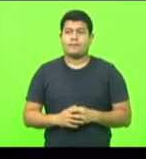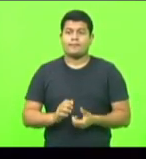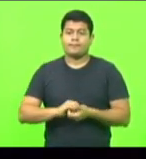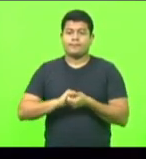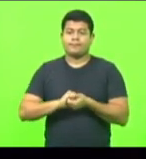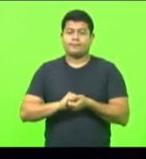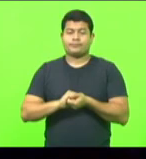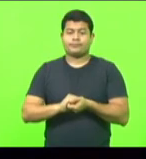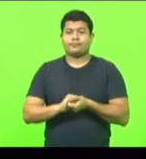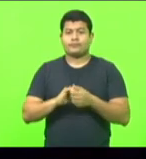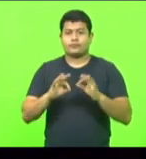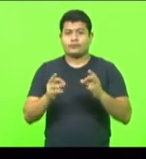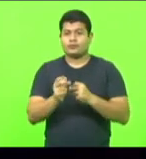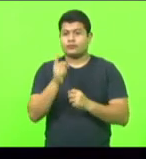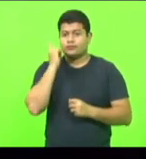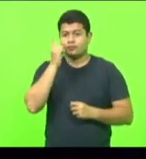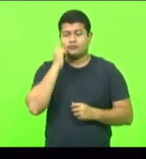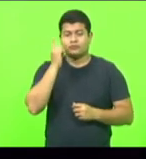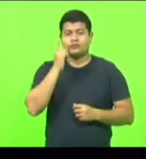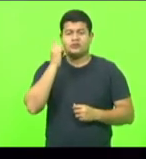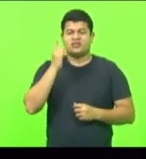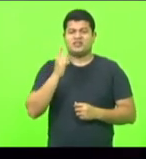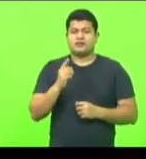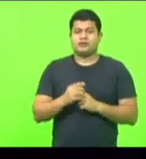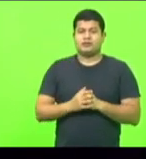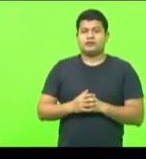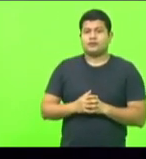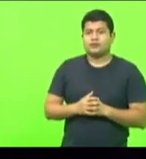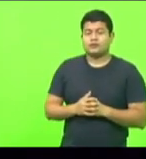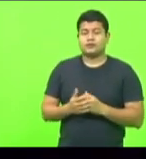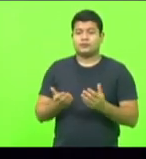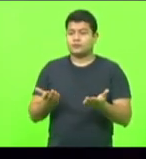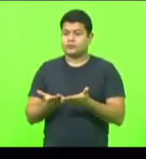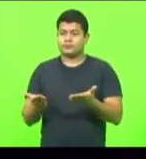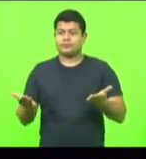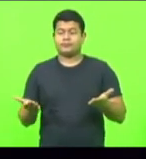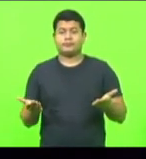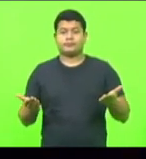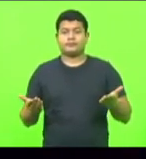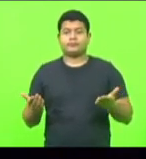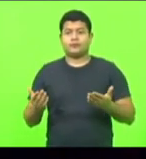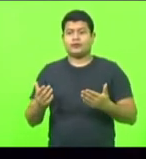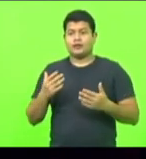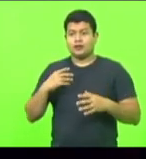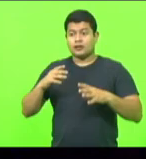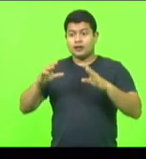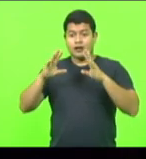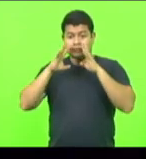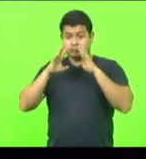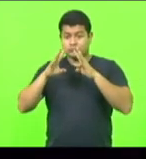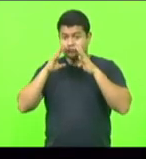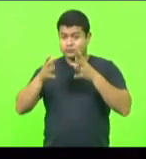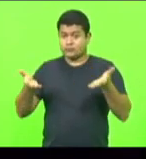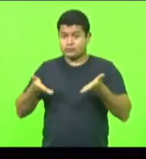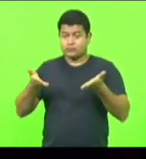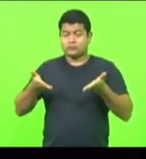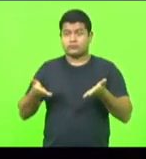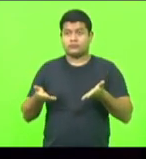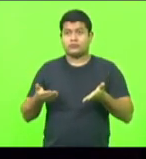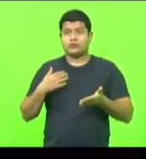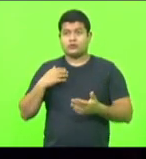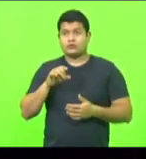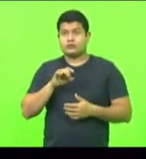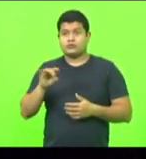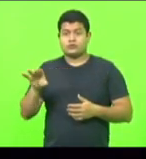os deputados presentes e aqueles que nos ouvem. Só apenas